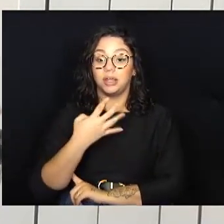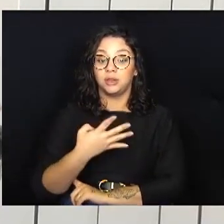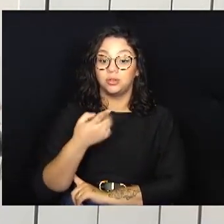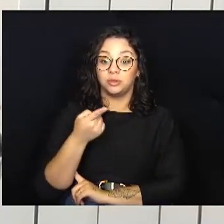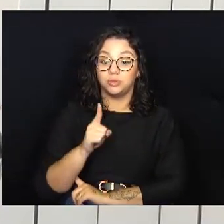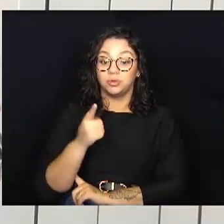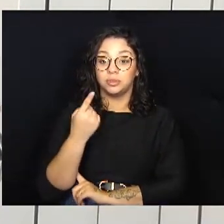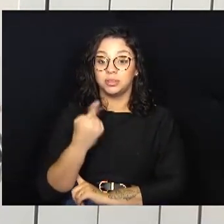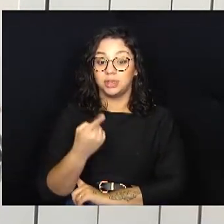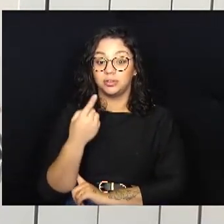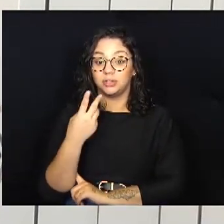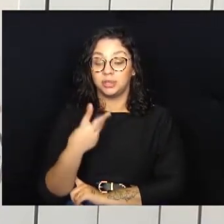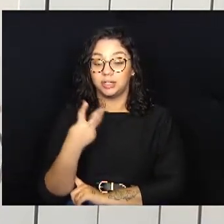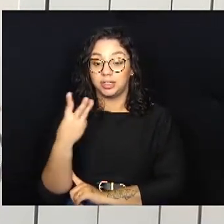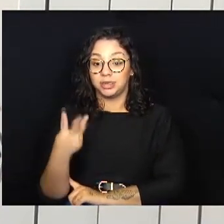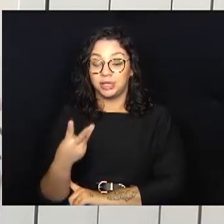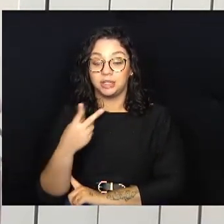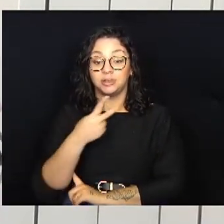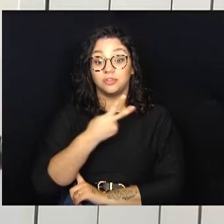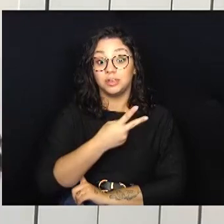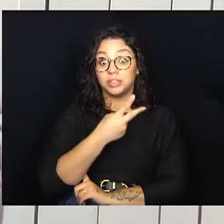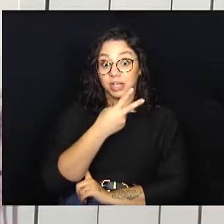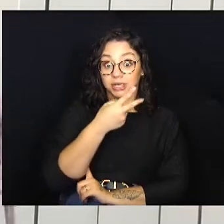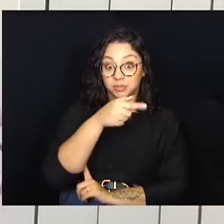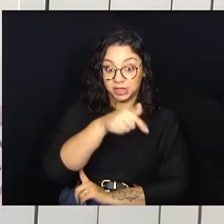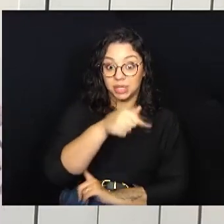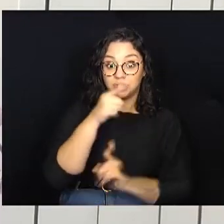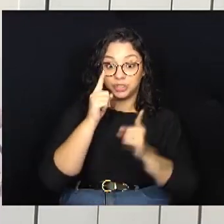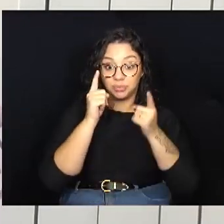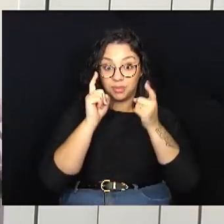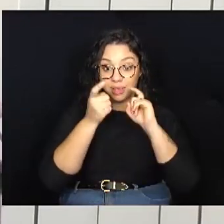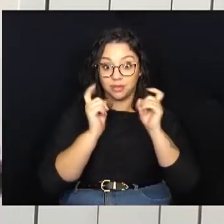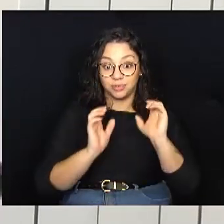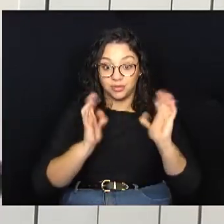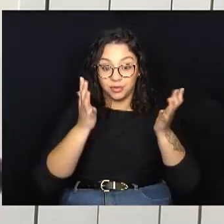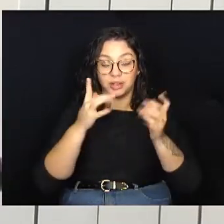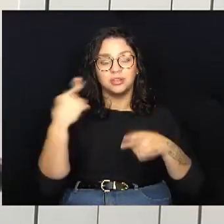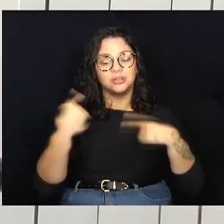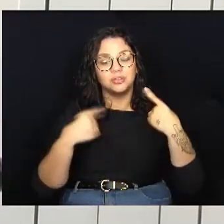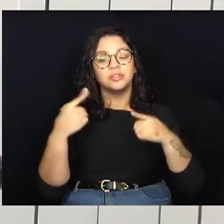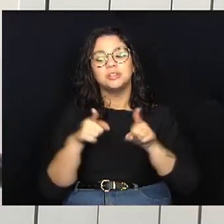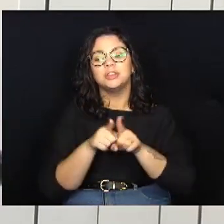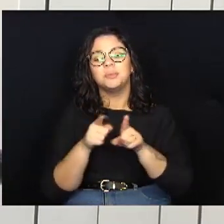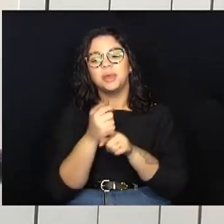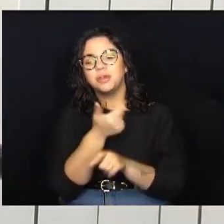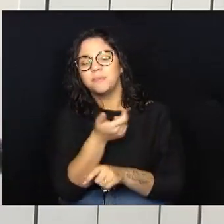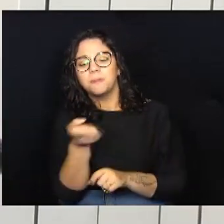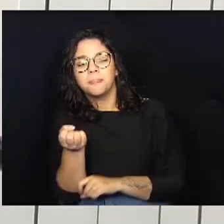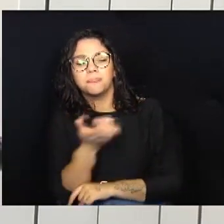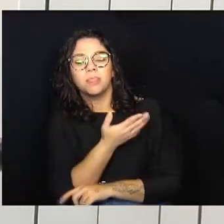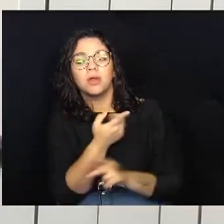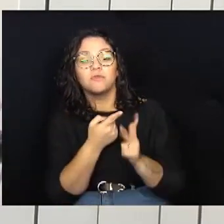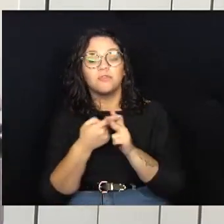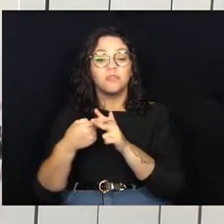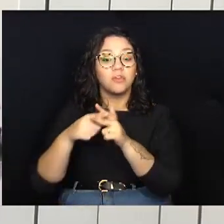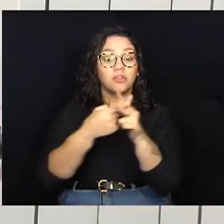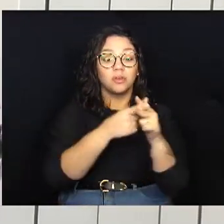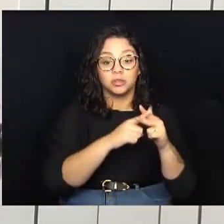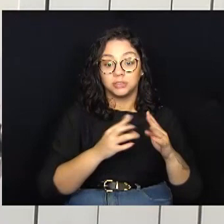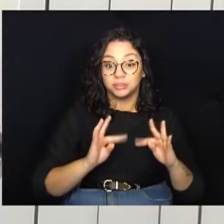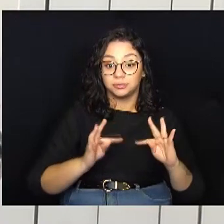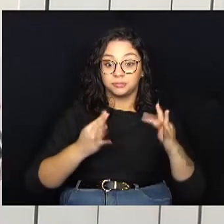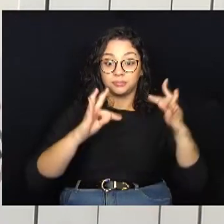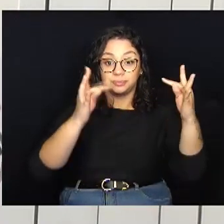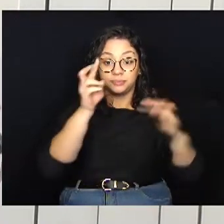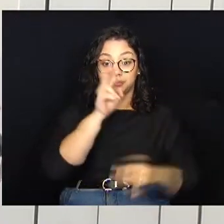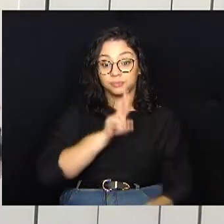14.133. A 27ª edição do evento vai discutir ainda as novas ferramentas de tecnologia